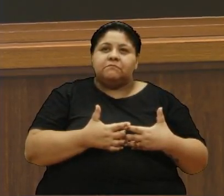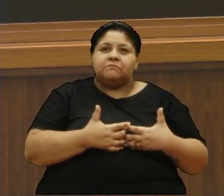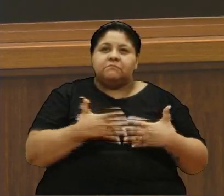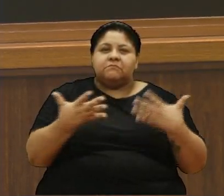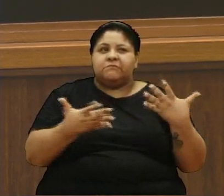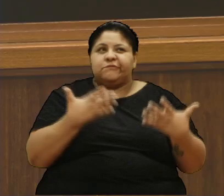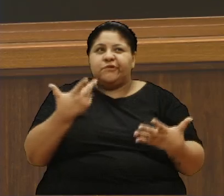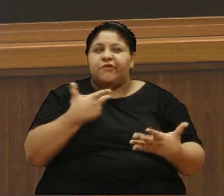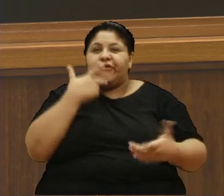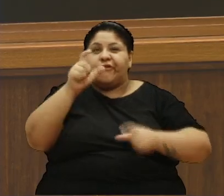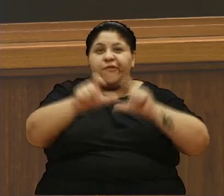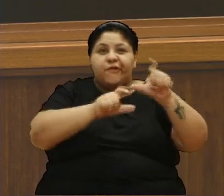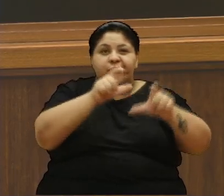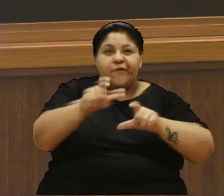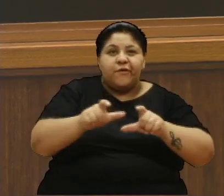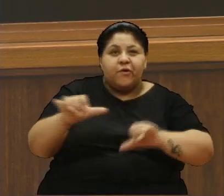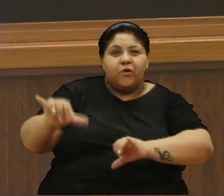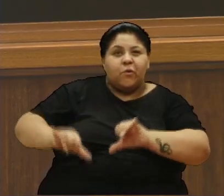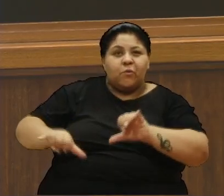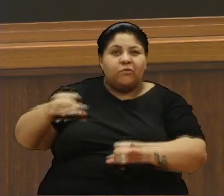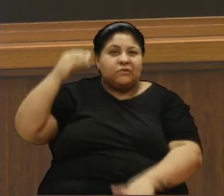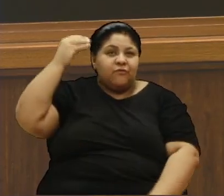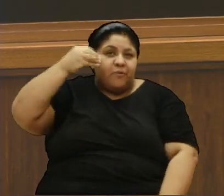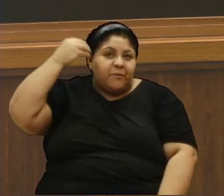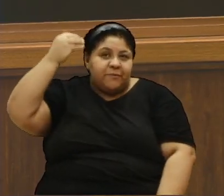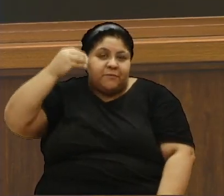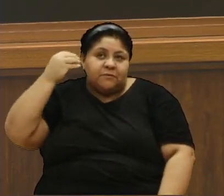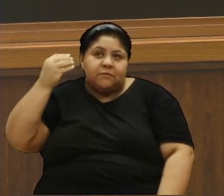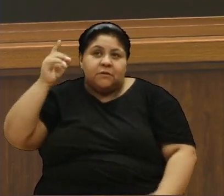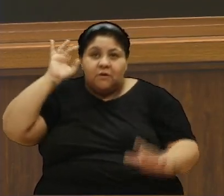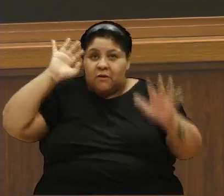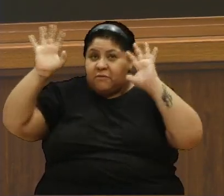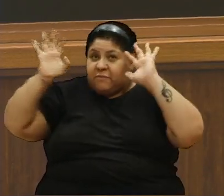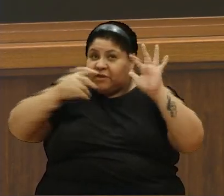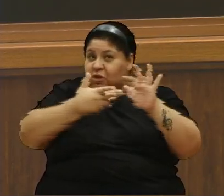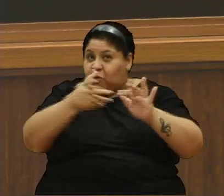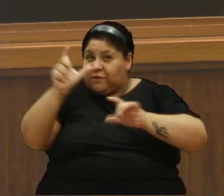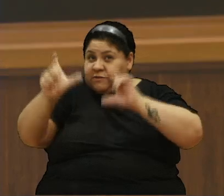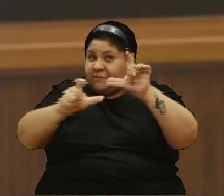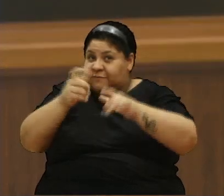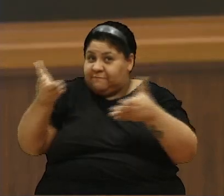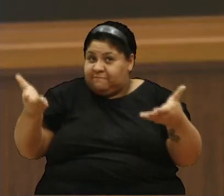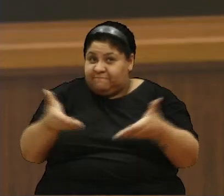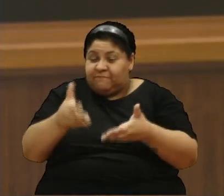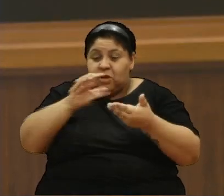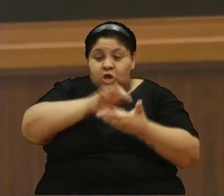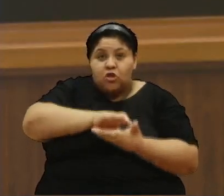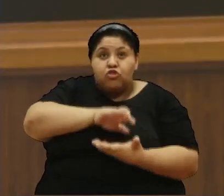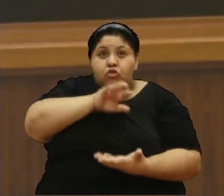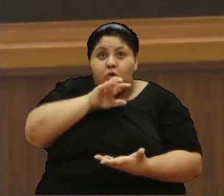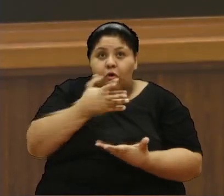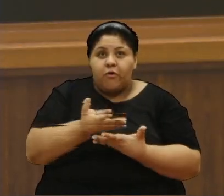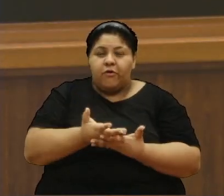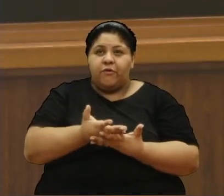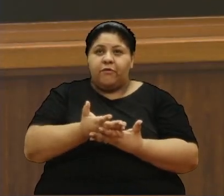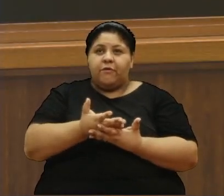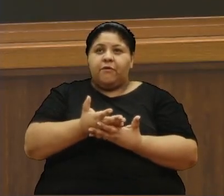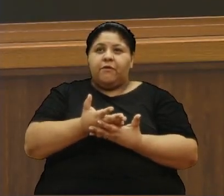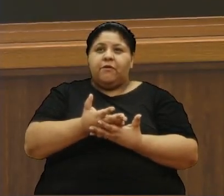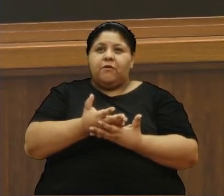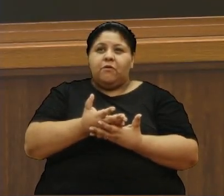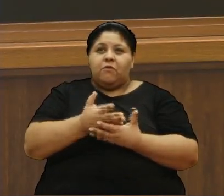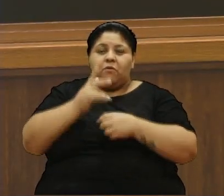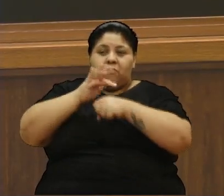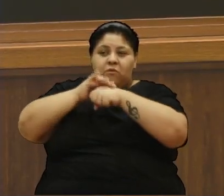tratar das pessoas com sofrimento psíquico, imaginem quantas pessoas tem hoje em dia, de idosos. O das